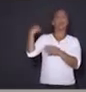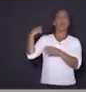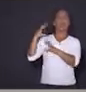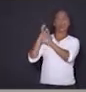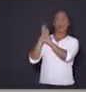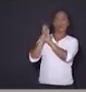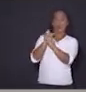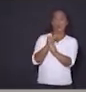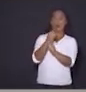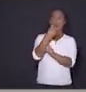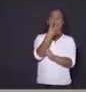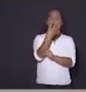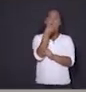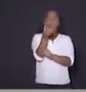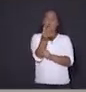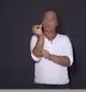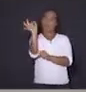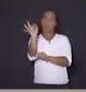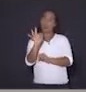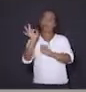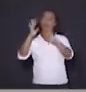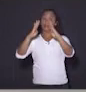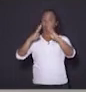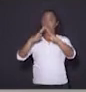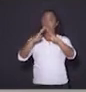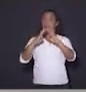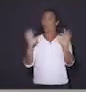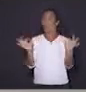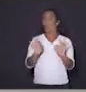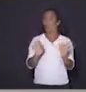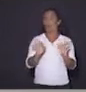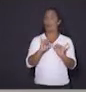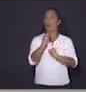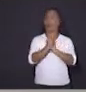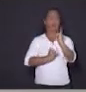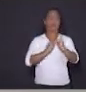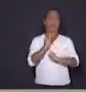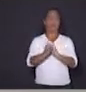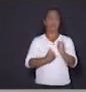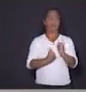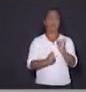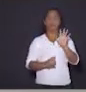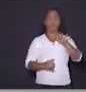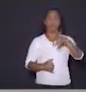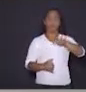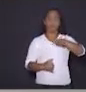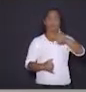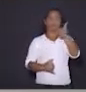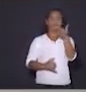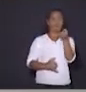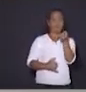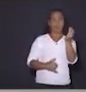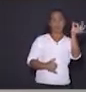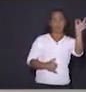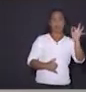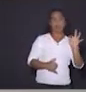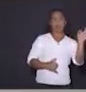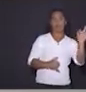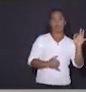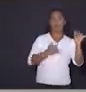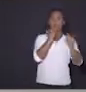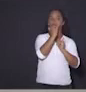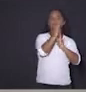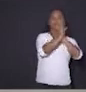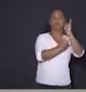ainda 46 por cento dos domicílios brasileiros estão desconectados sendo que quase 20% desses só se conectam por que